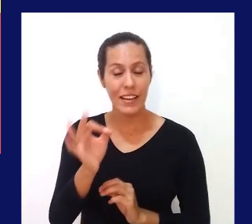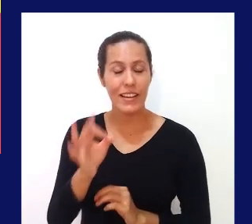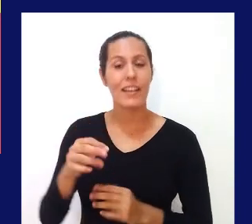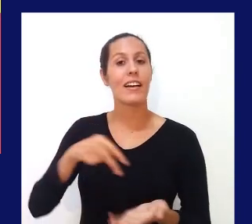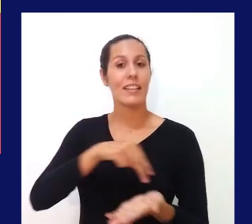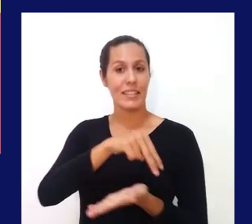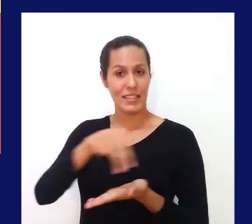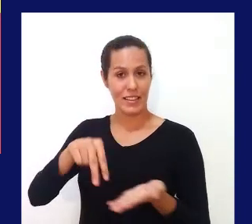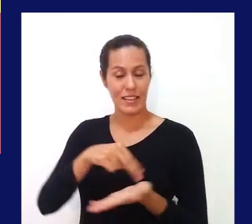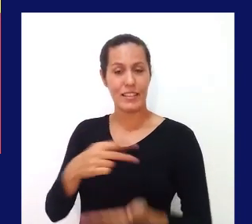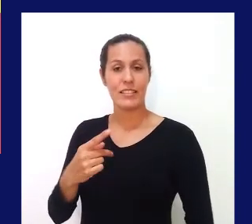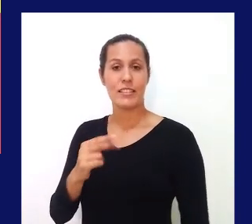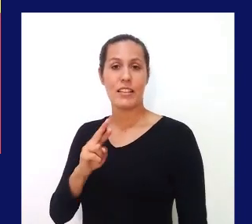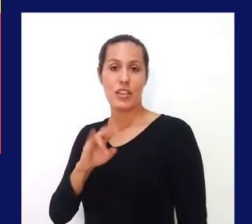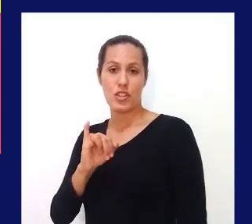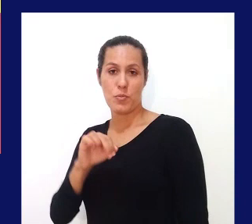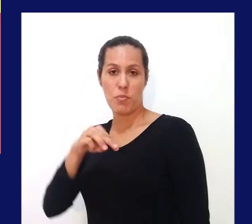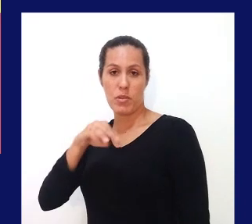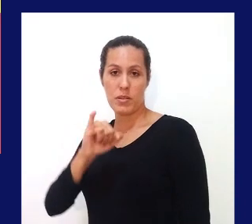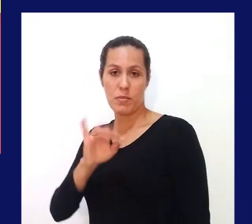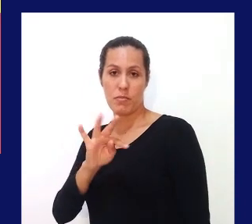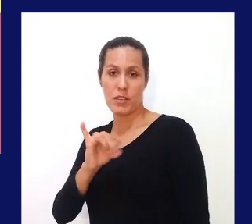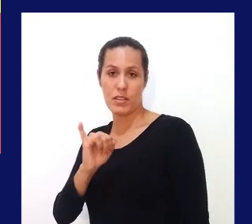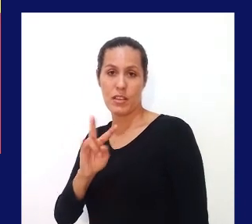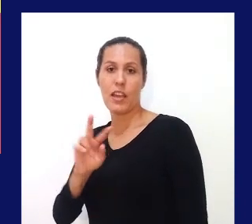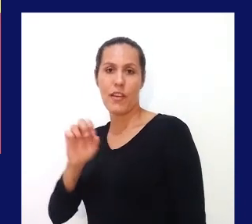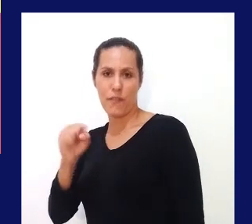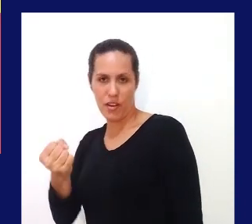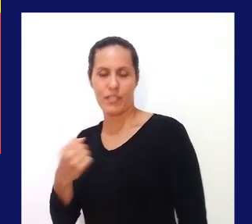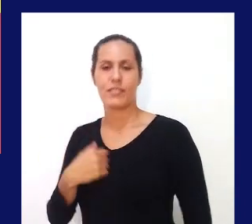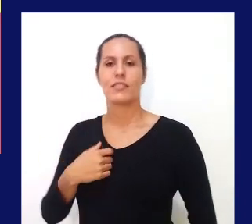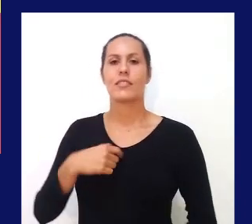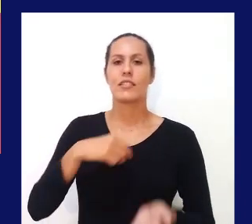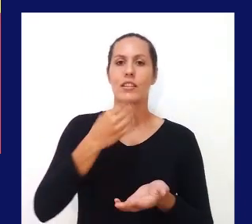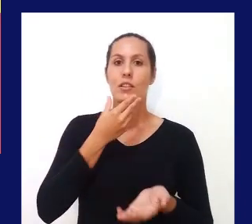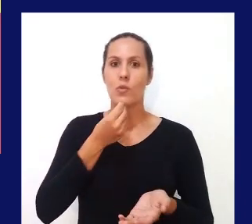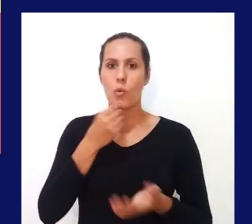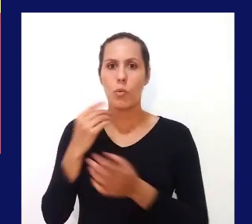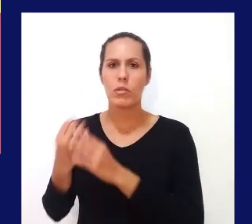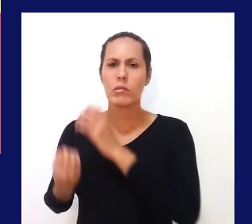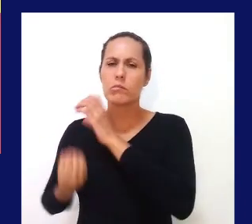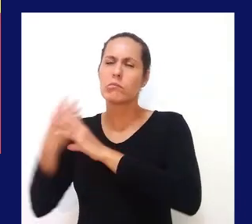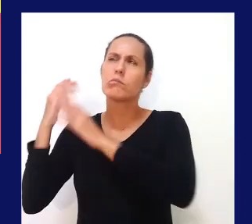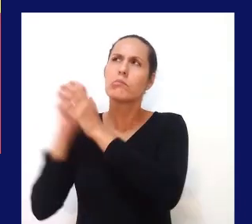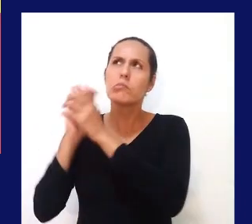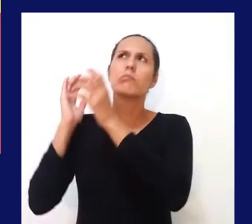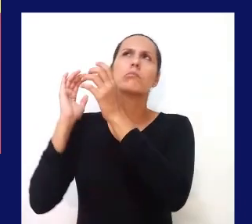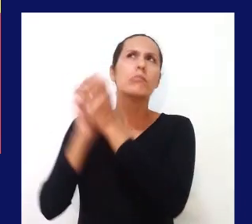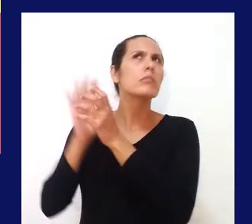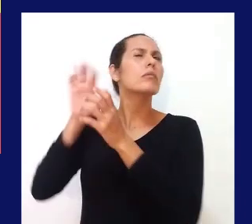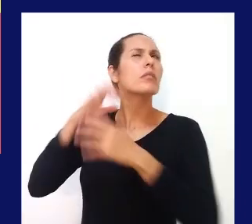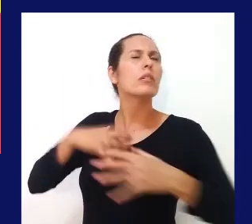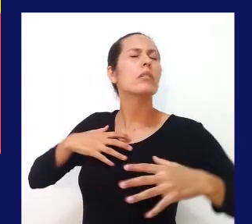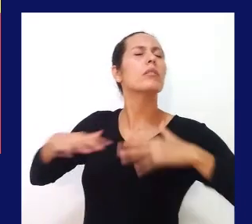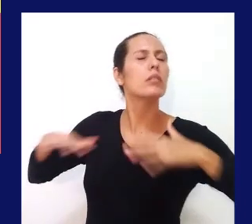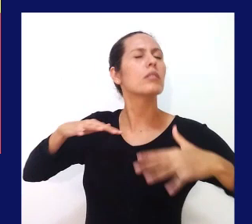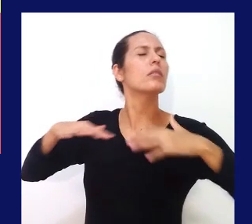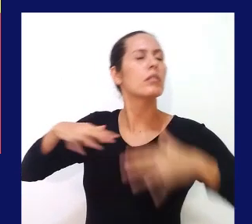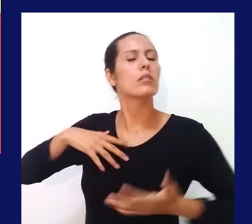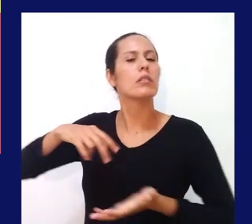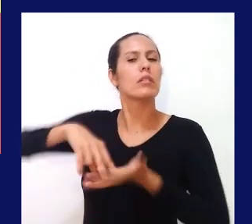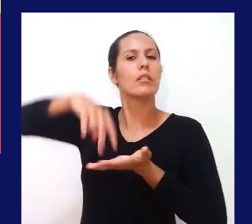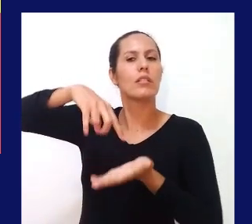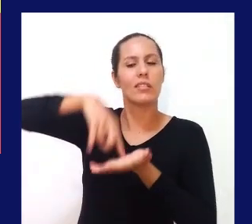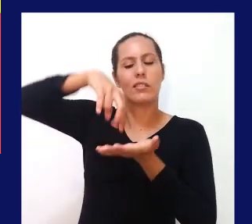Isso mesmo, danças primitivas. Lembra que é aquela que o homem descobriu através dos sons, batendo palma, batendo no